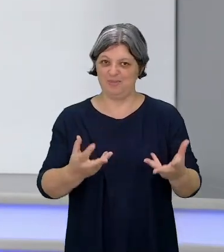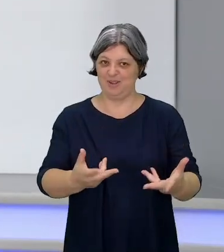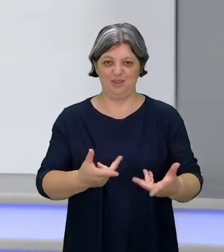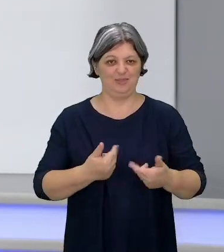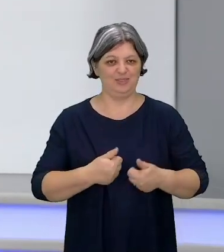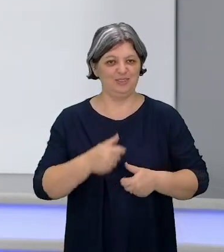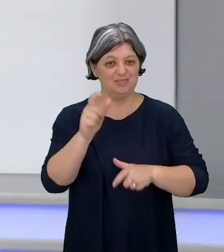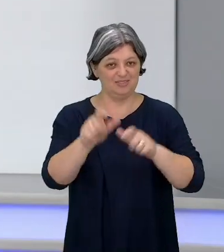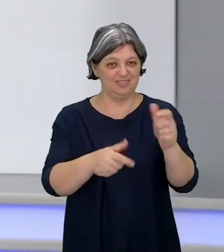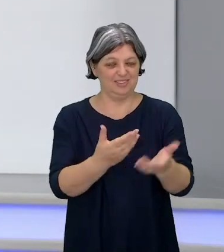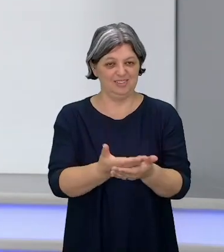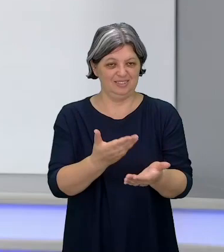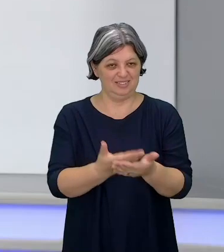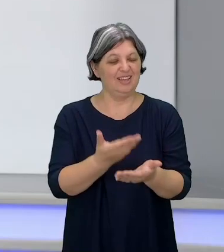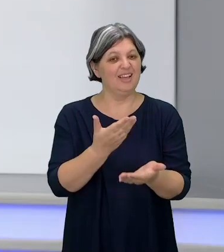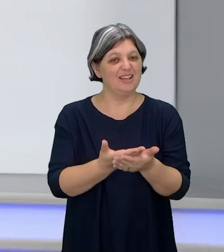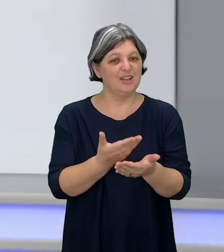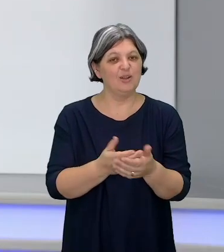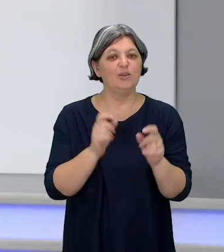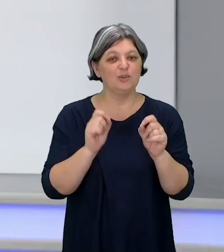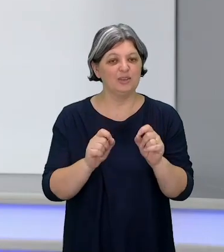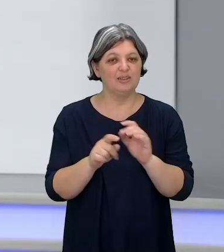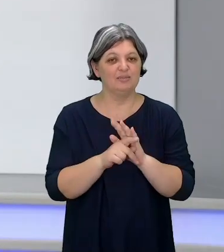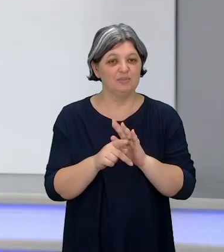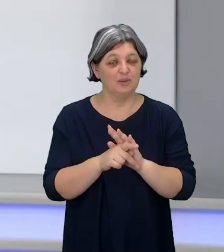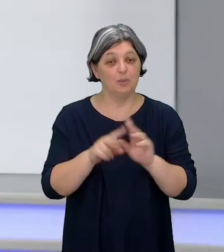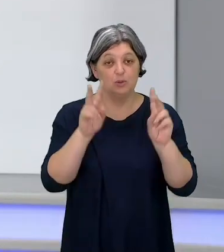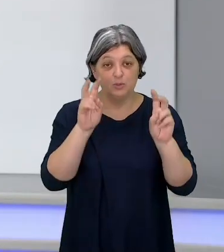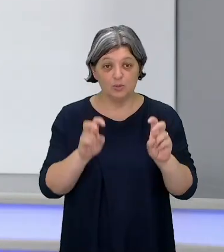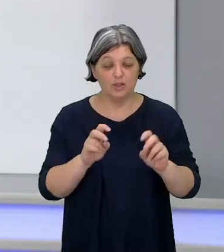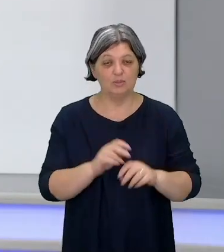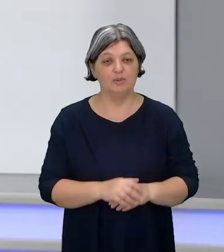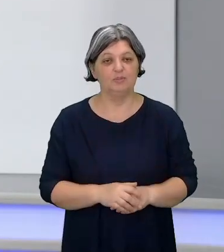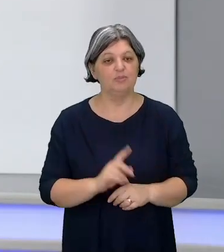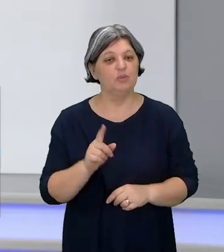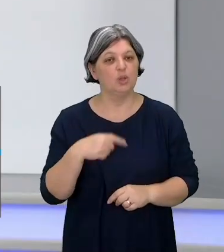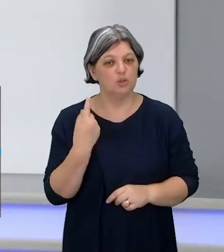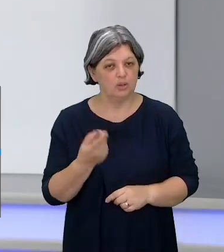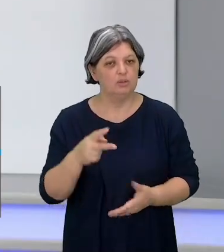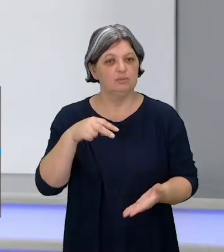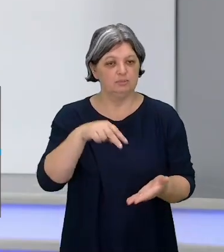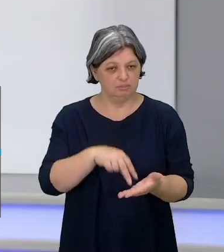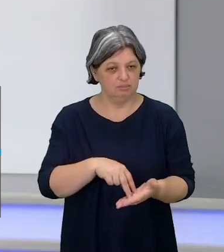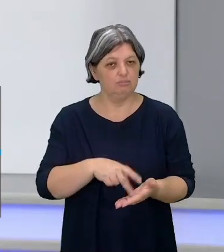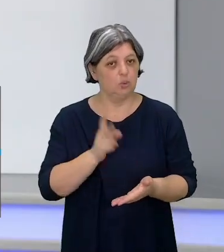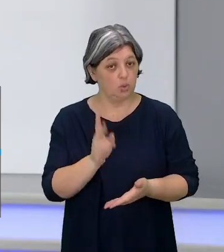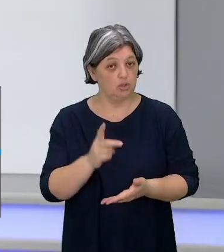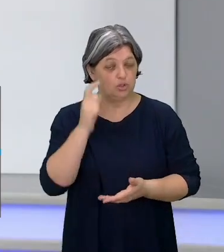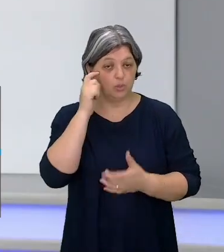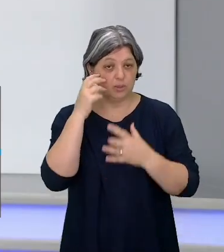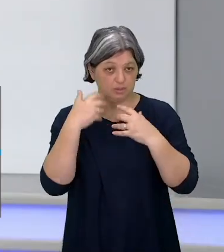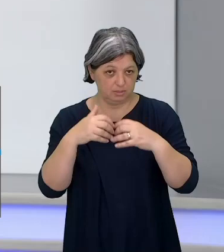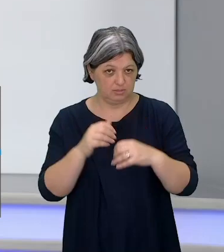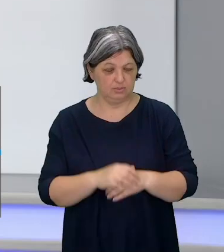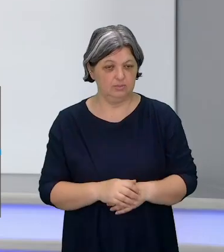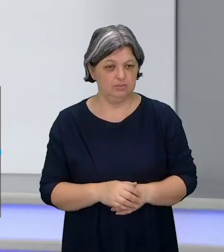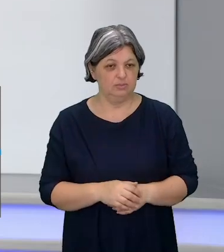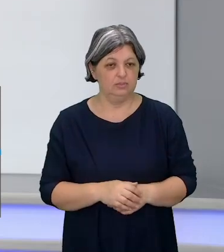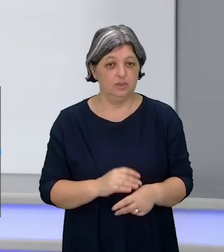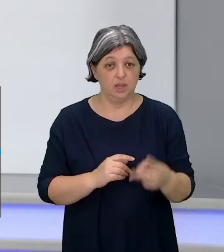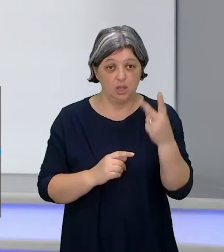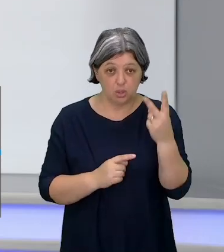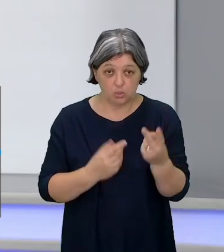maravilhosos estudantes, a mais uma aula do nosso aprofundamento. Estamos aqui continuando as nossas reflexões e viemos aí de 2